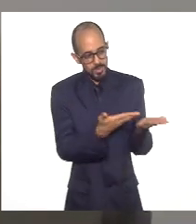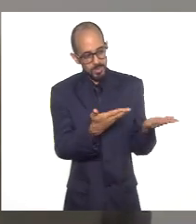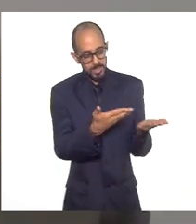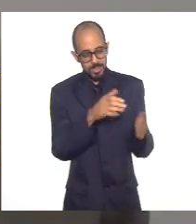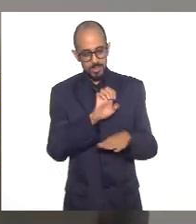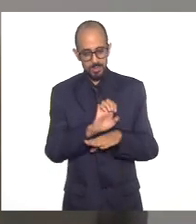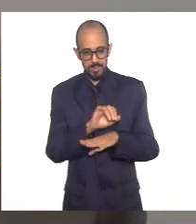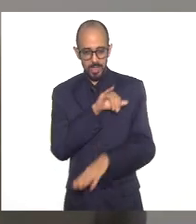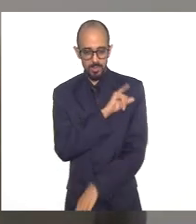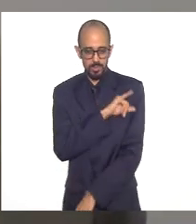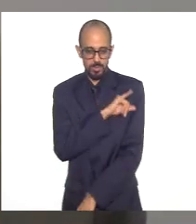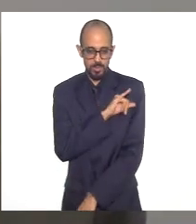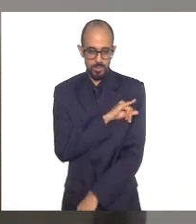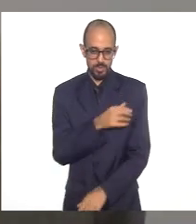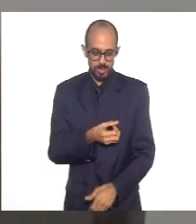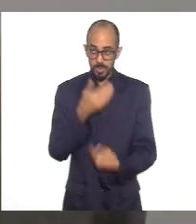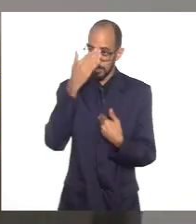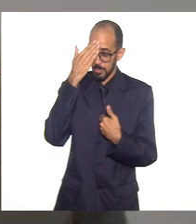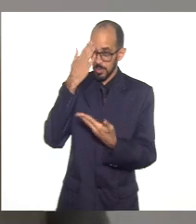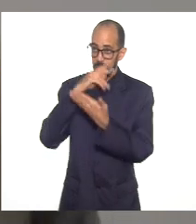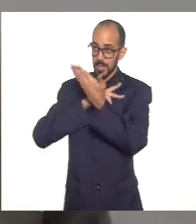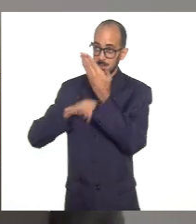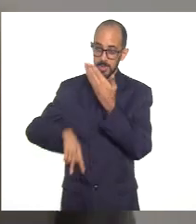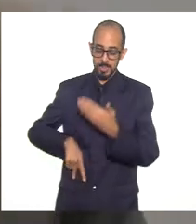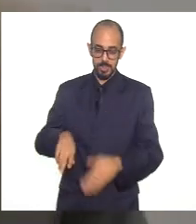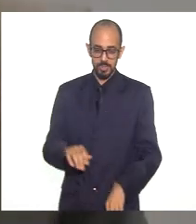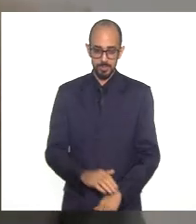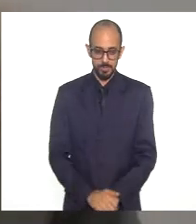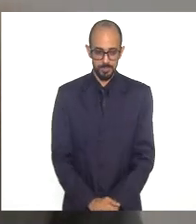Janeiro. Obrigado, presidente.